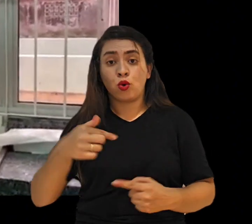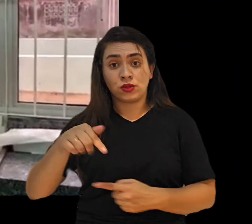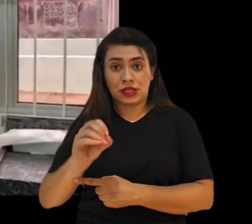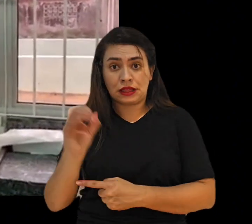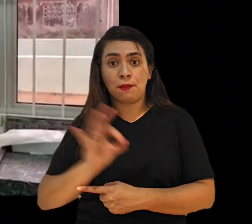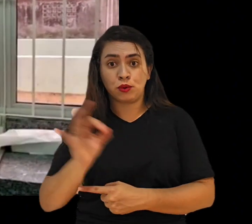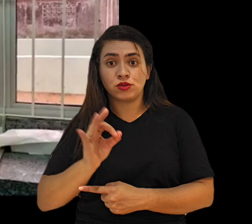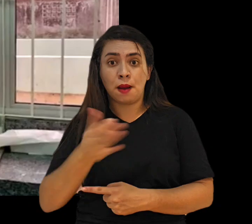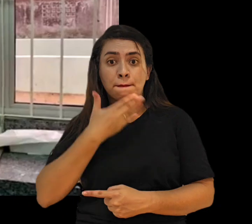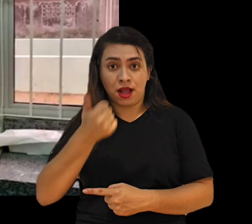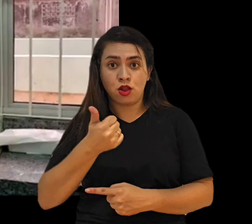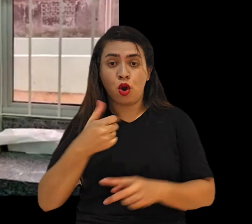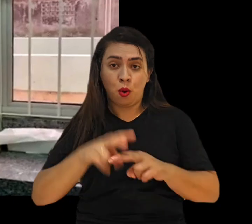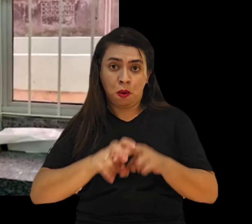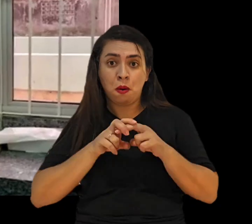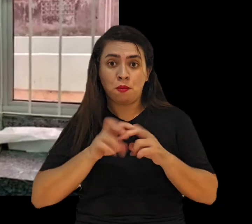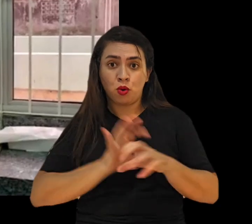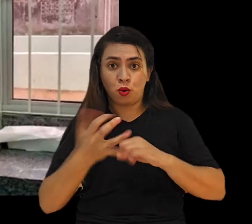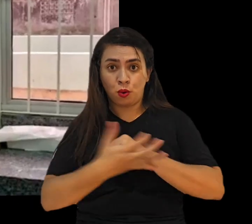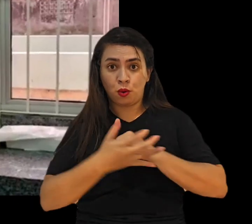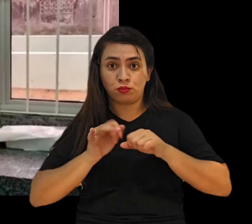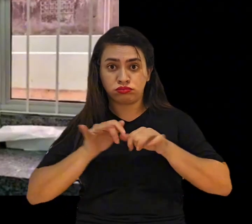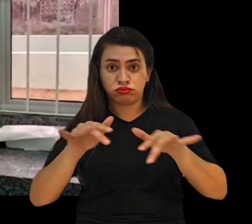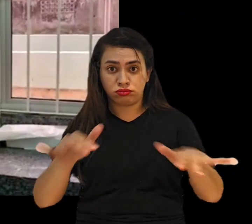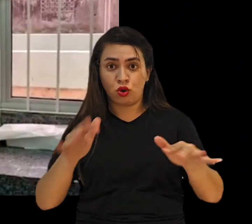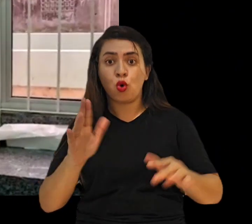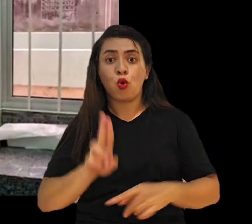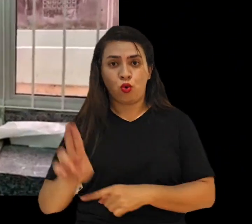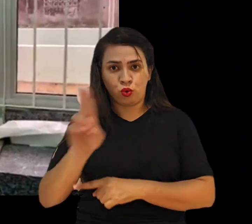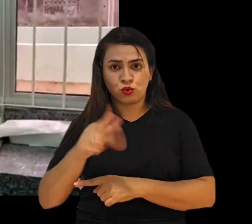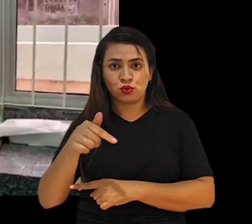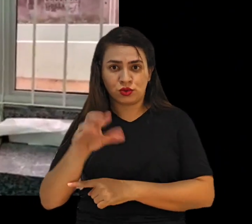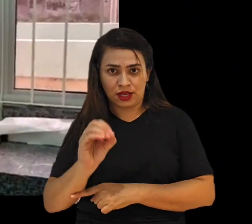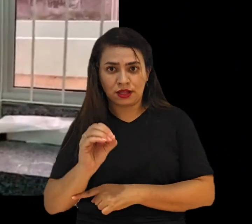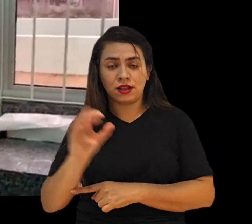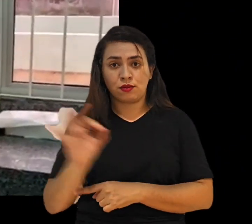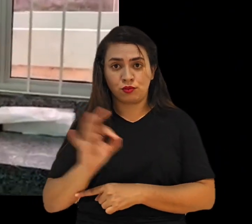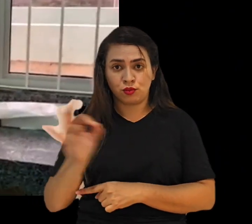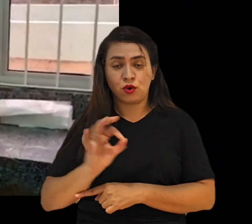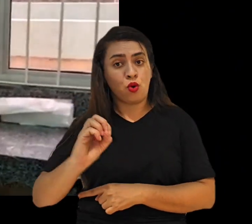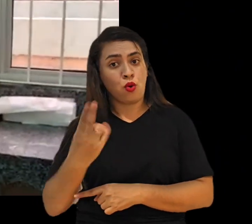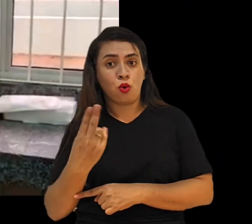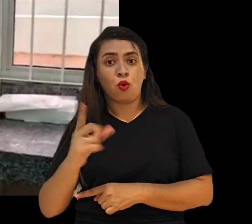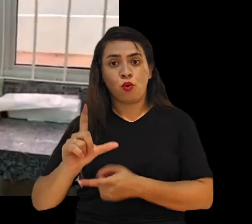na pandemia a gente sempre usa o álcool 70 ou gel. Tá? Deixa aqui